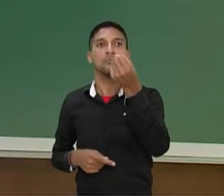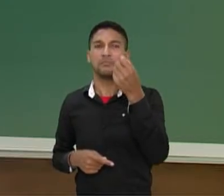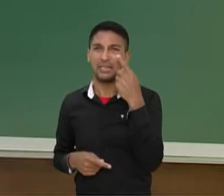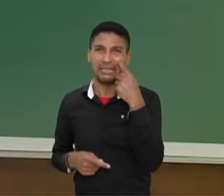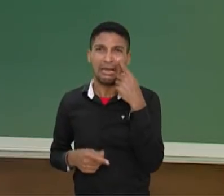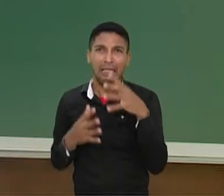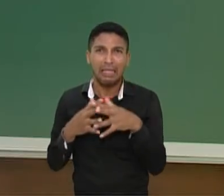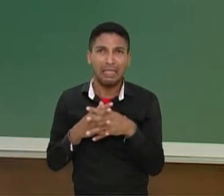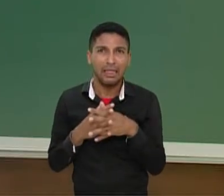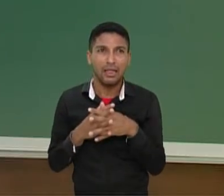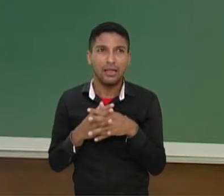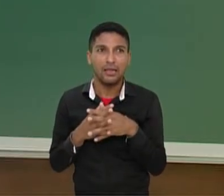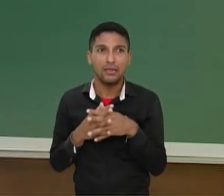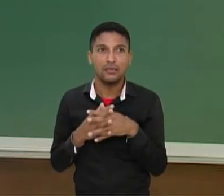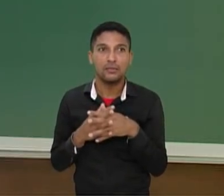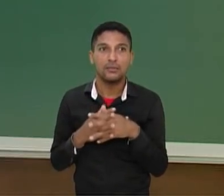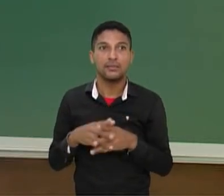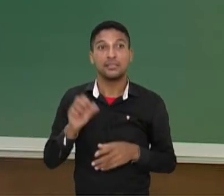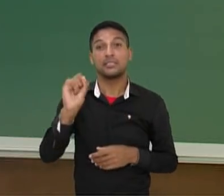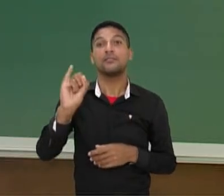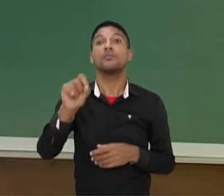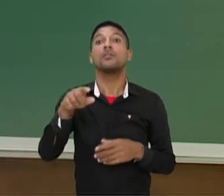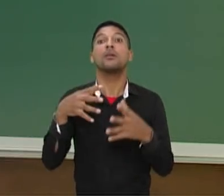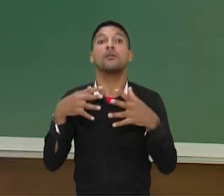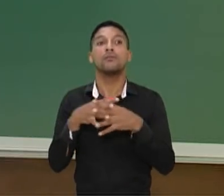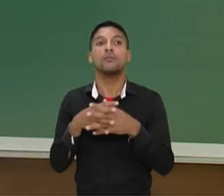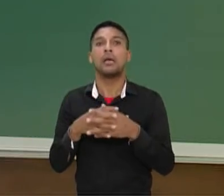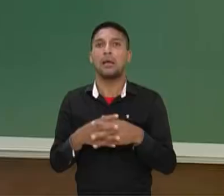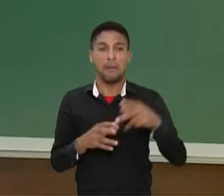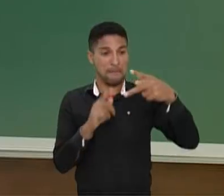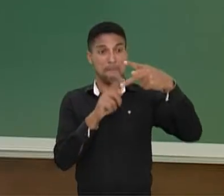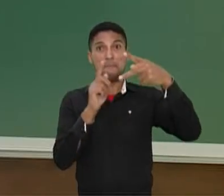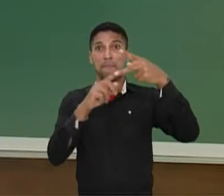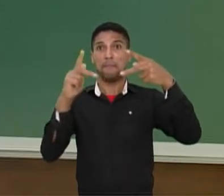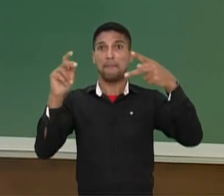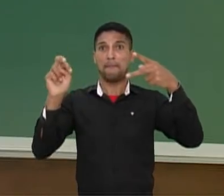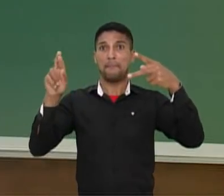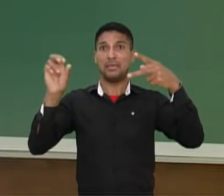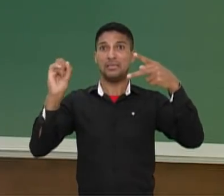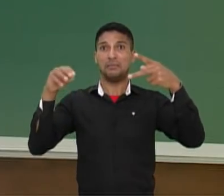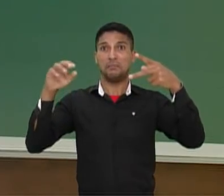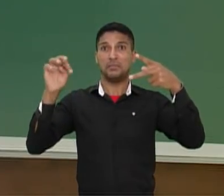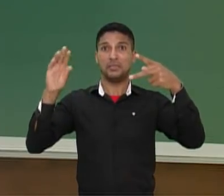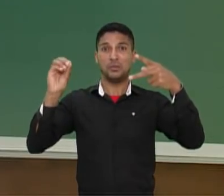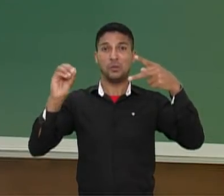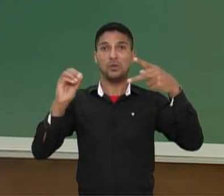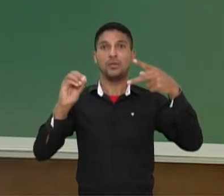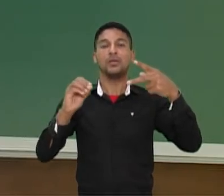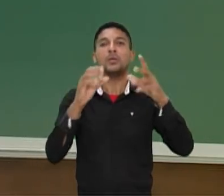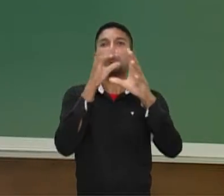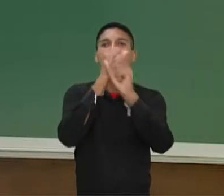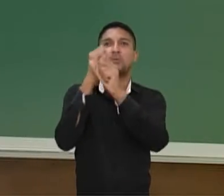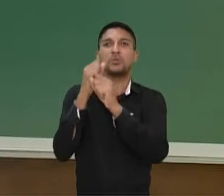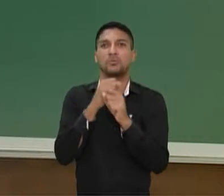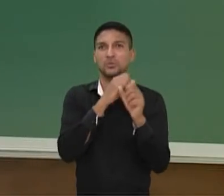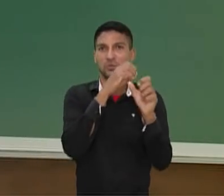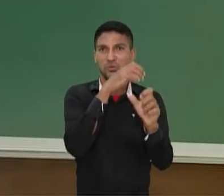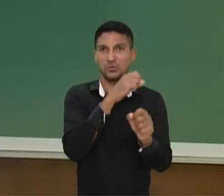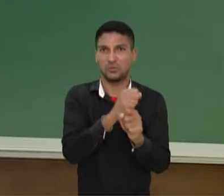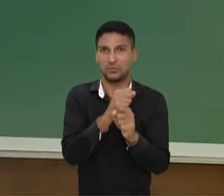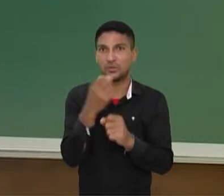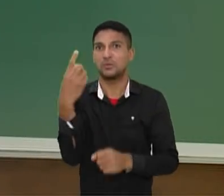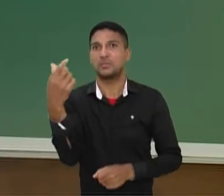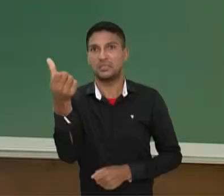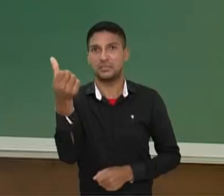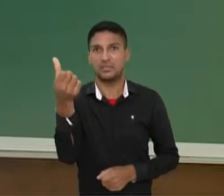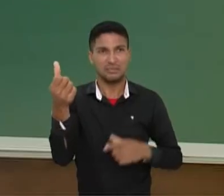confundir e achar que era perímetro e somar todo mundo? 6 mais 2 mais 6 mais 2. 16. Tem 16 nas